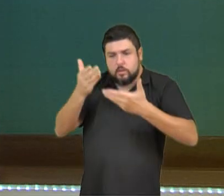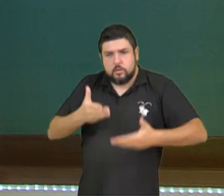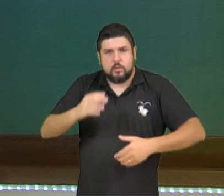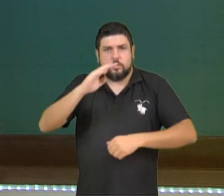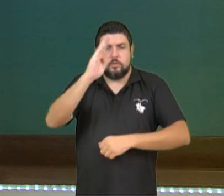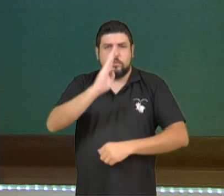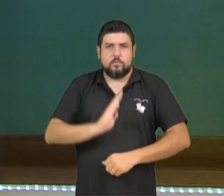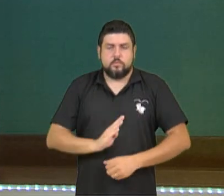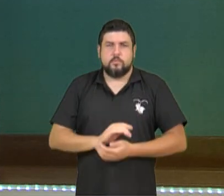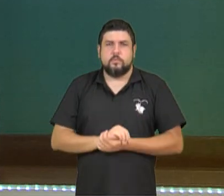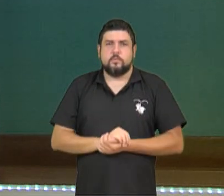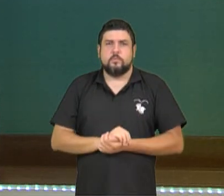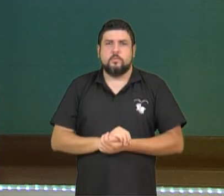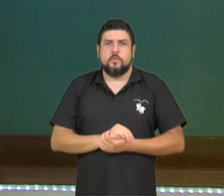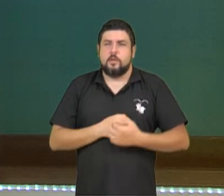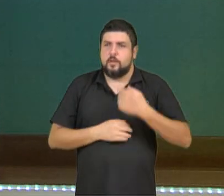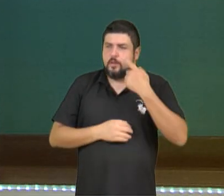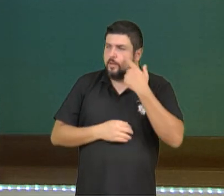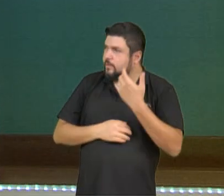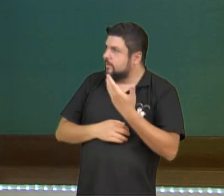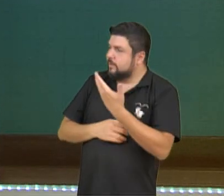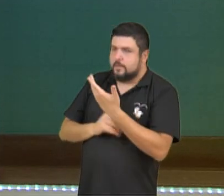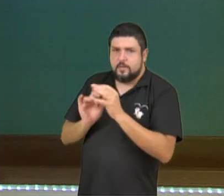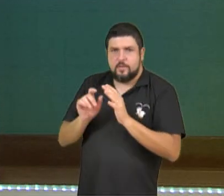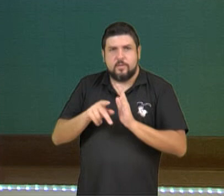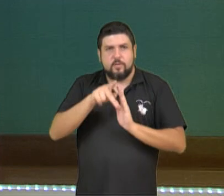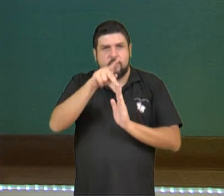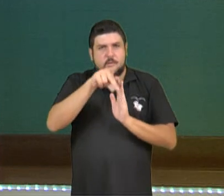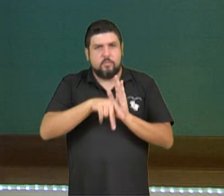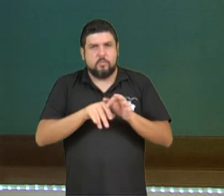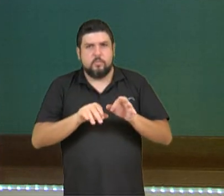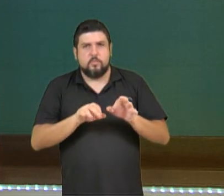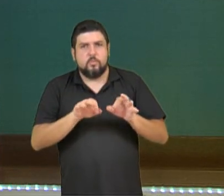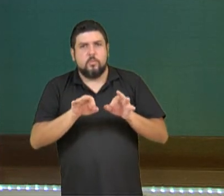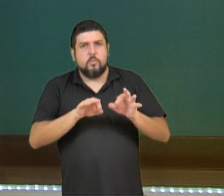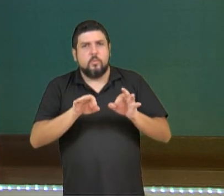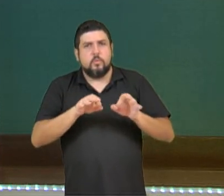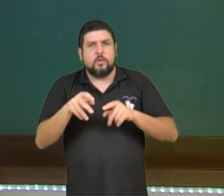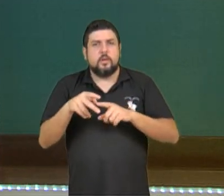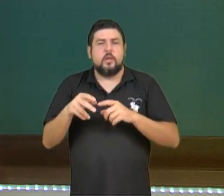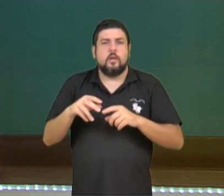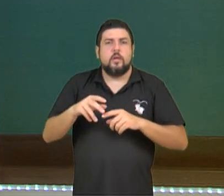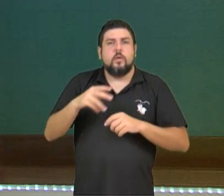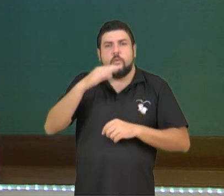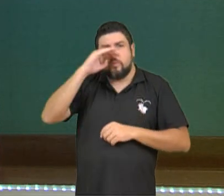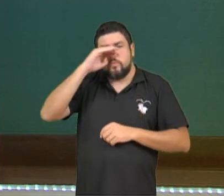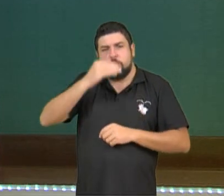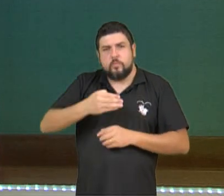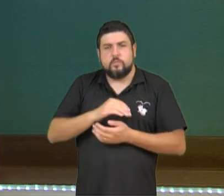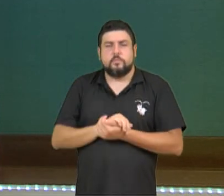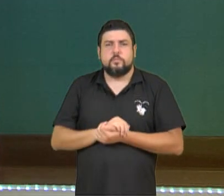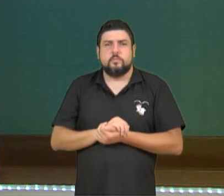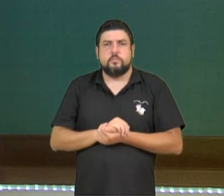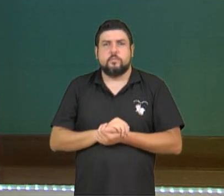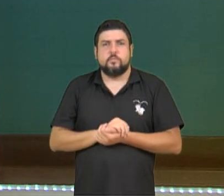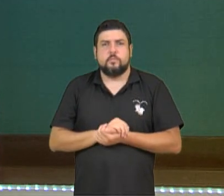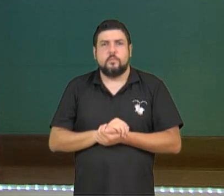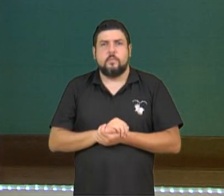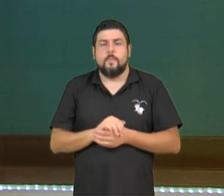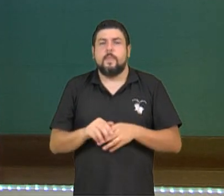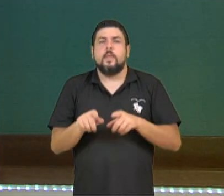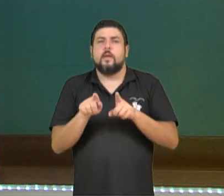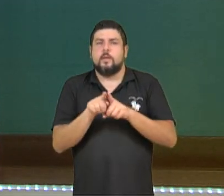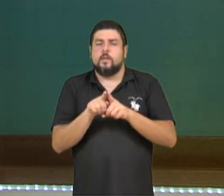até que o modelo Fusquinha e o projeto do Fusca também remete à Segunda Guerra. Nesse quesito, outro aspecto que não